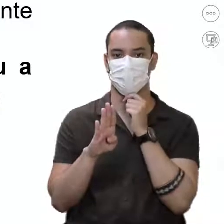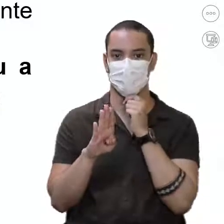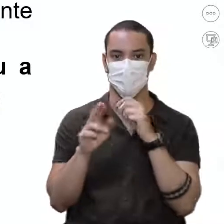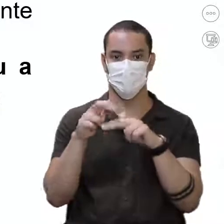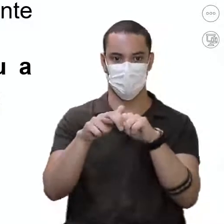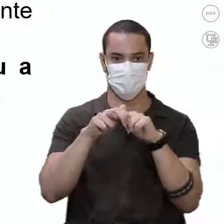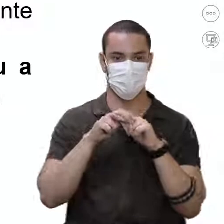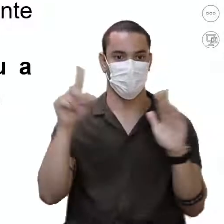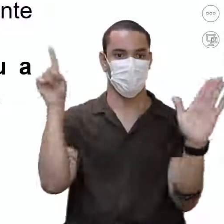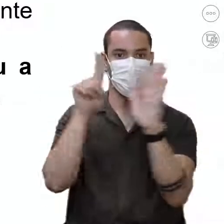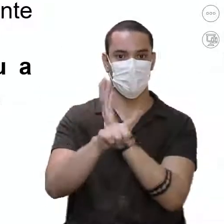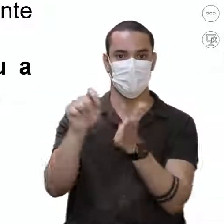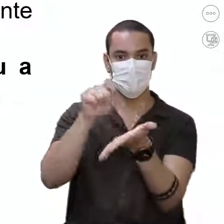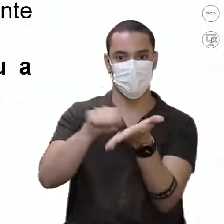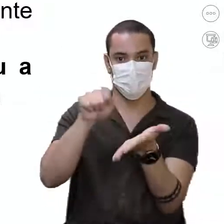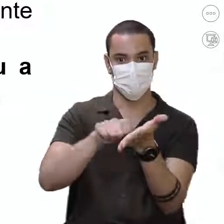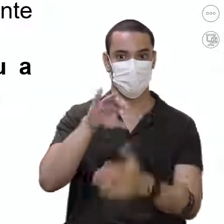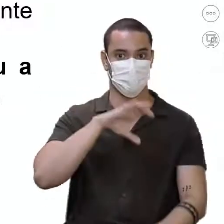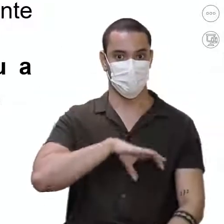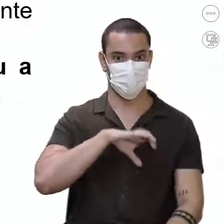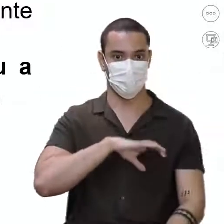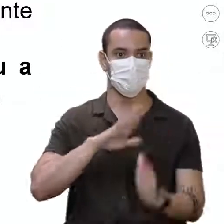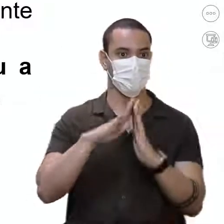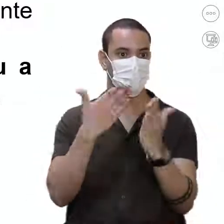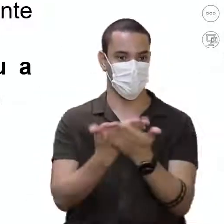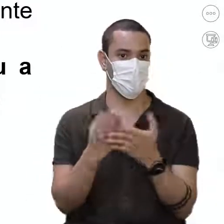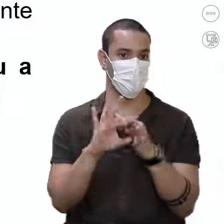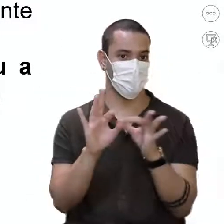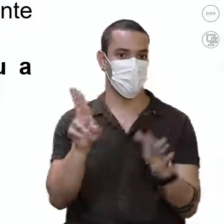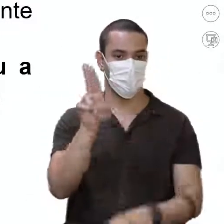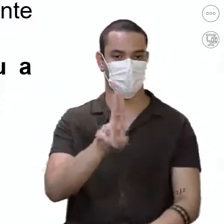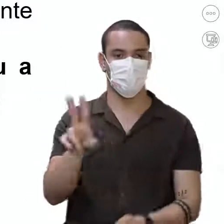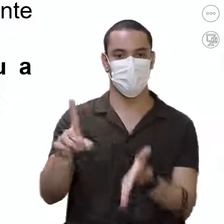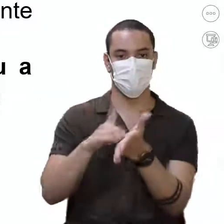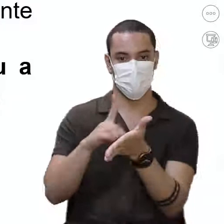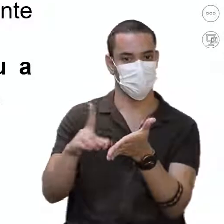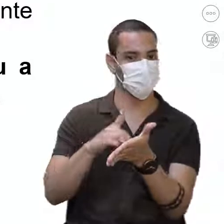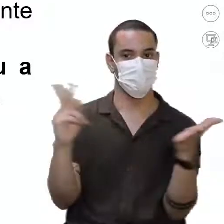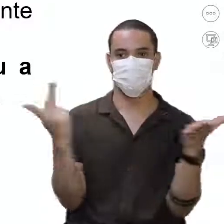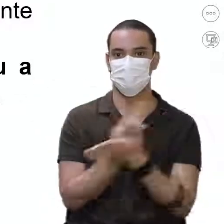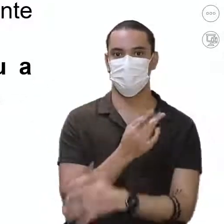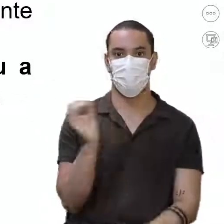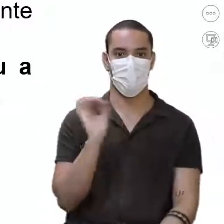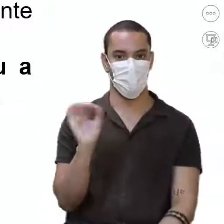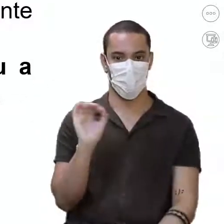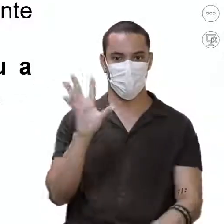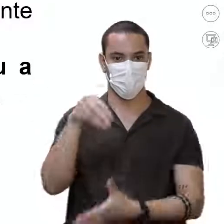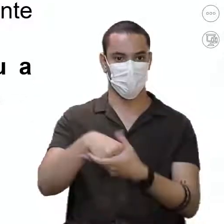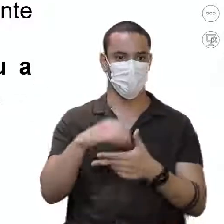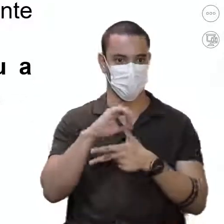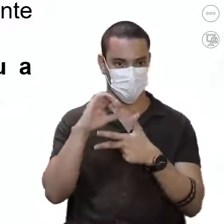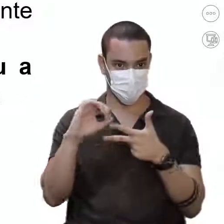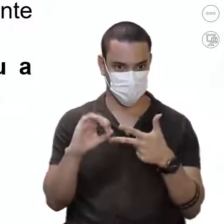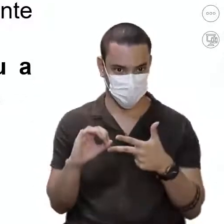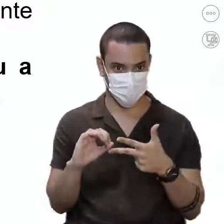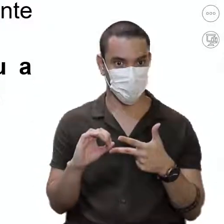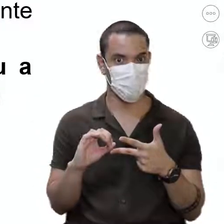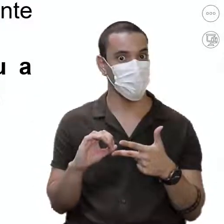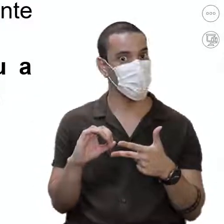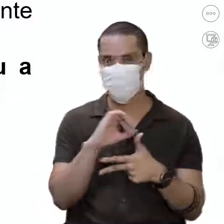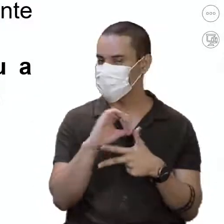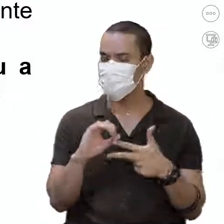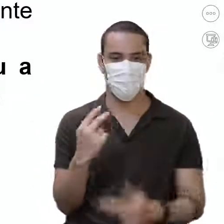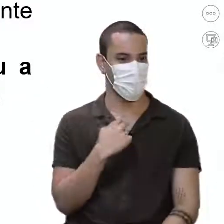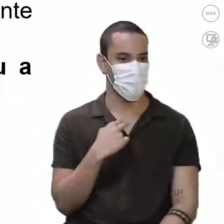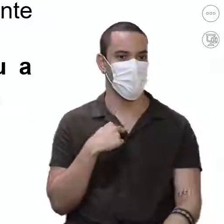estiver escrita em português, e a escola permitir o uso do dicionário, não acontece no Enem, né, galera? Procure